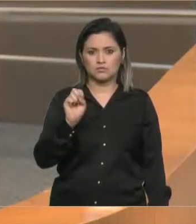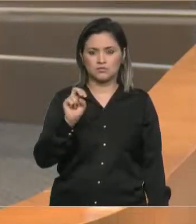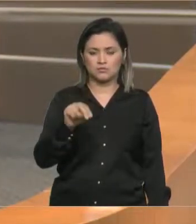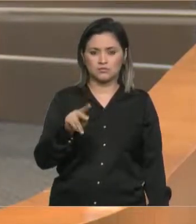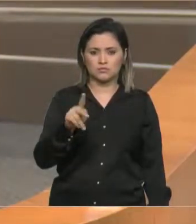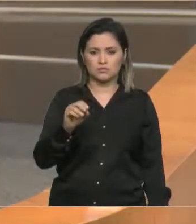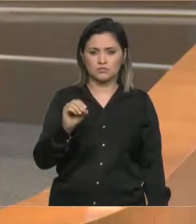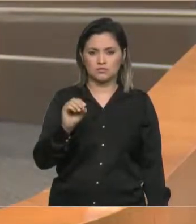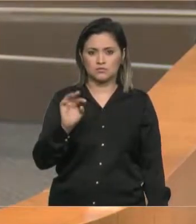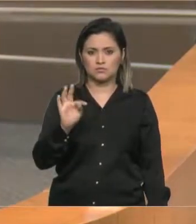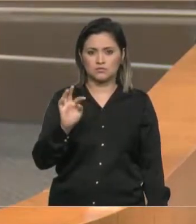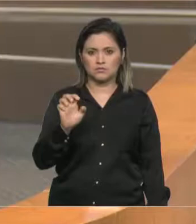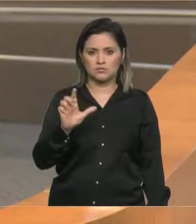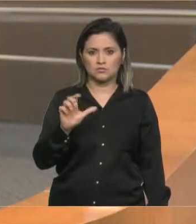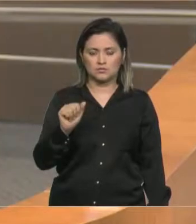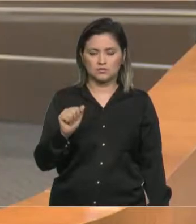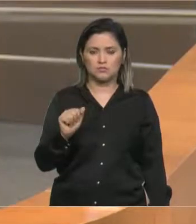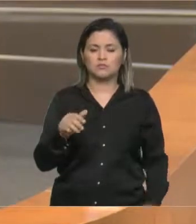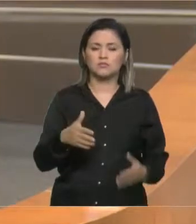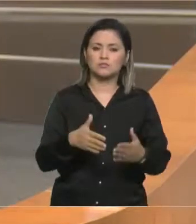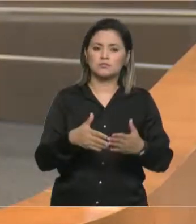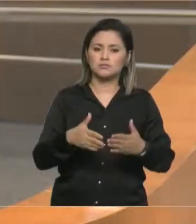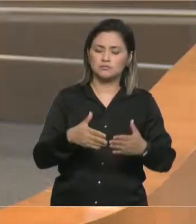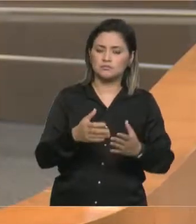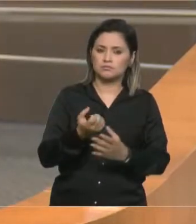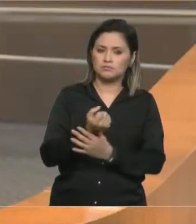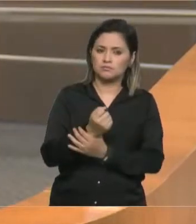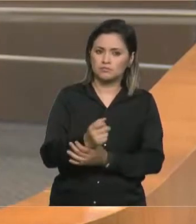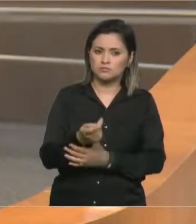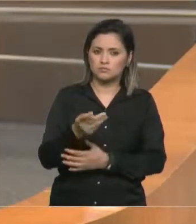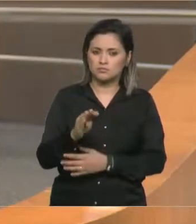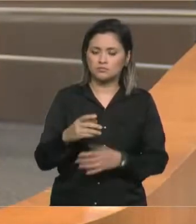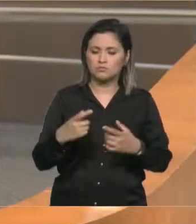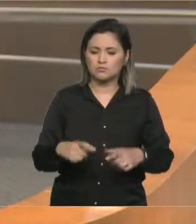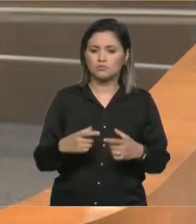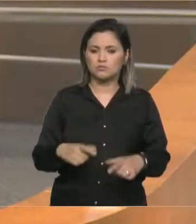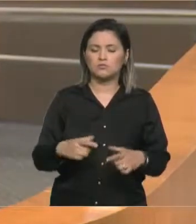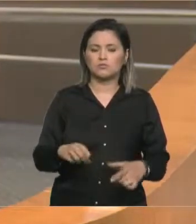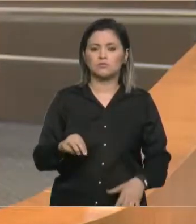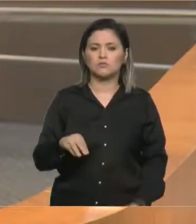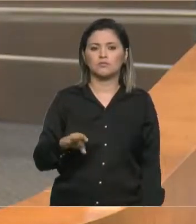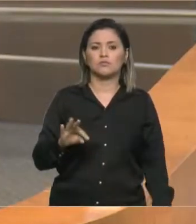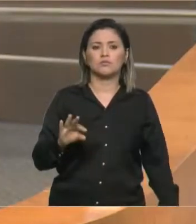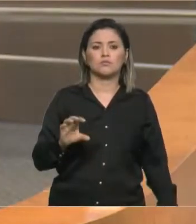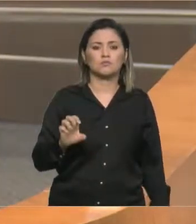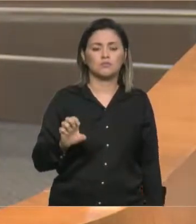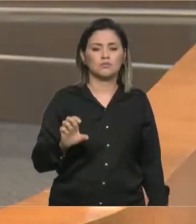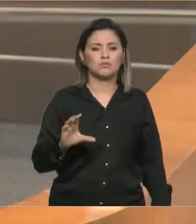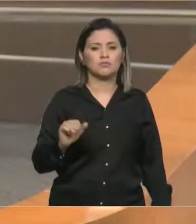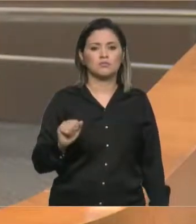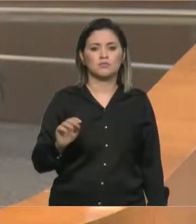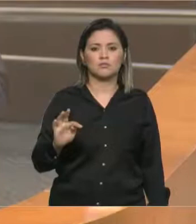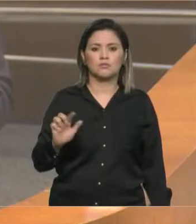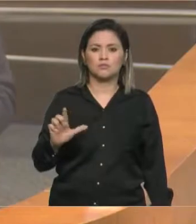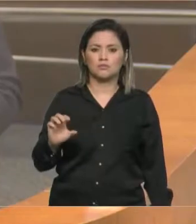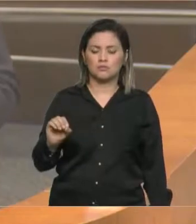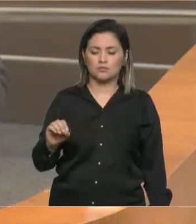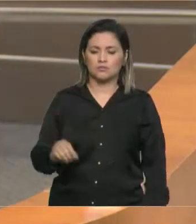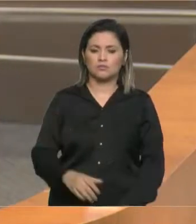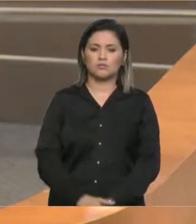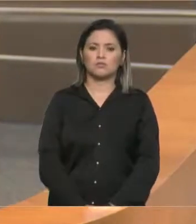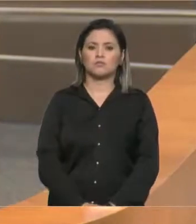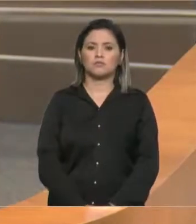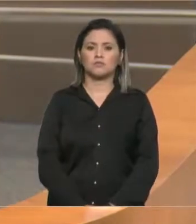solicitando a garantia de mais segurança pública no bairro de Monte Castelo. Tivemos também no bairro Fé